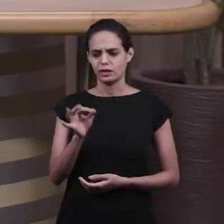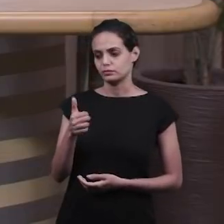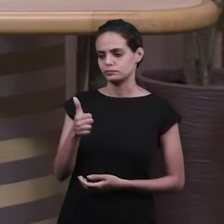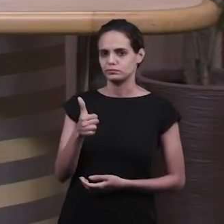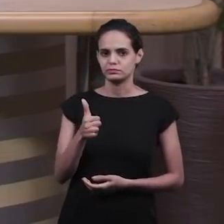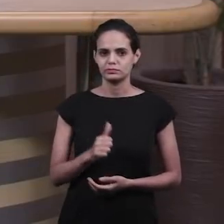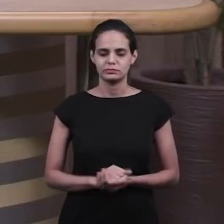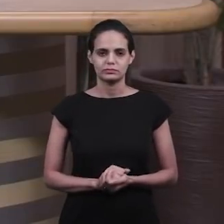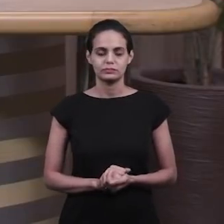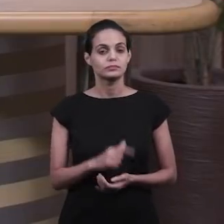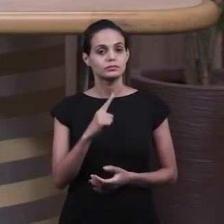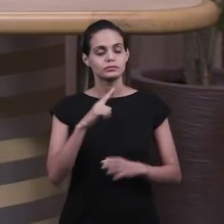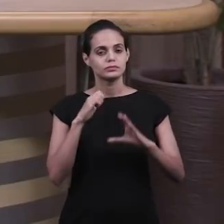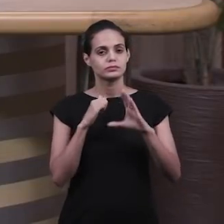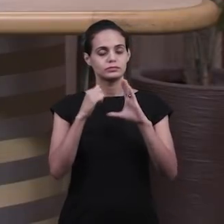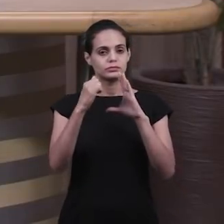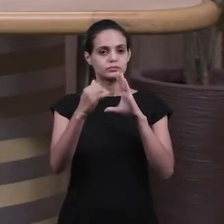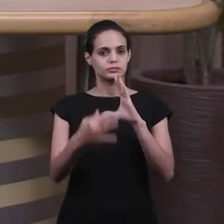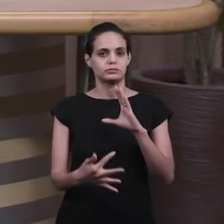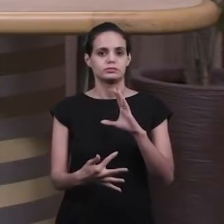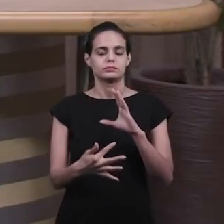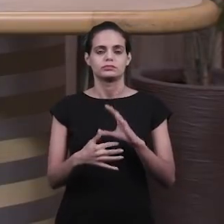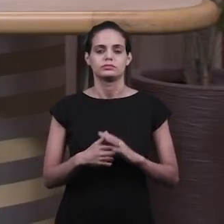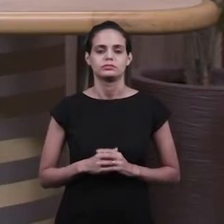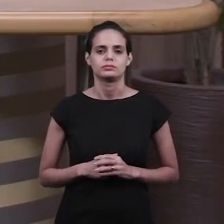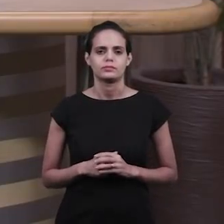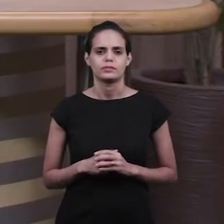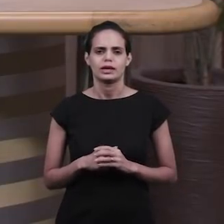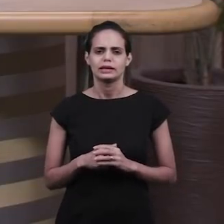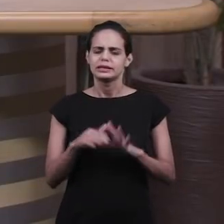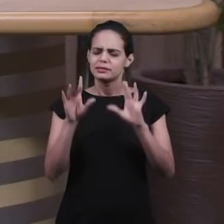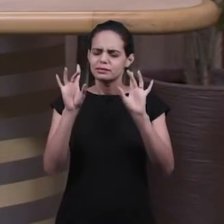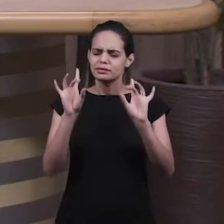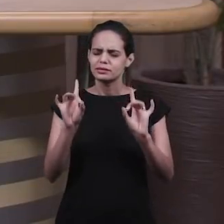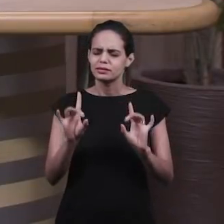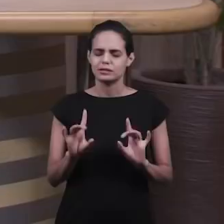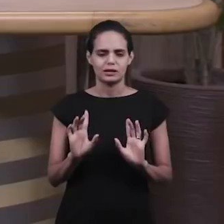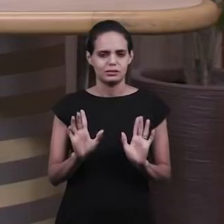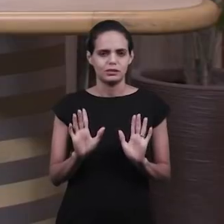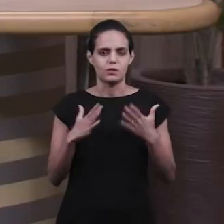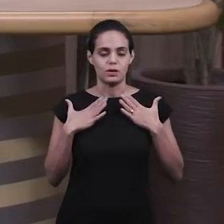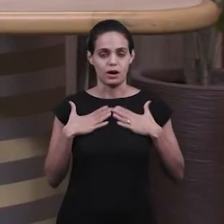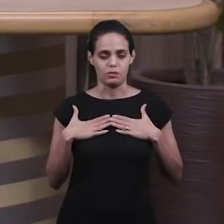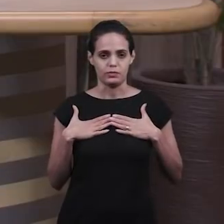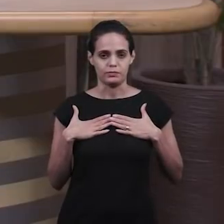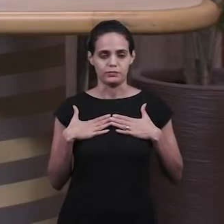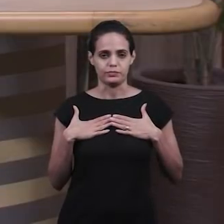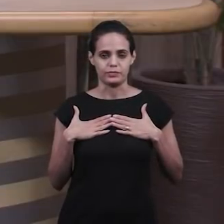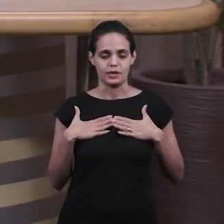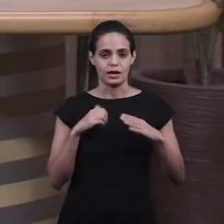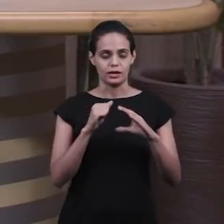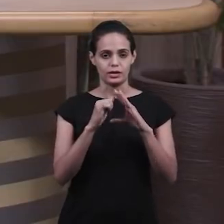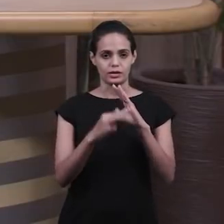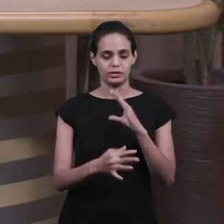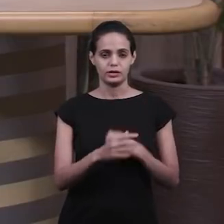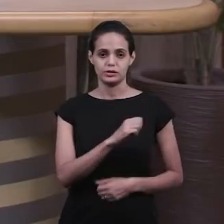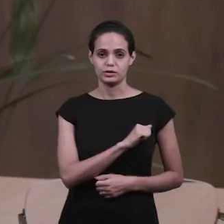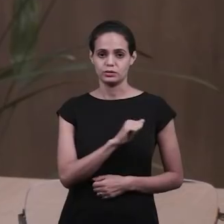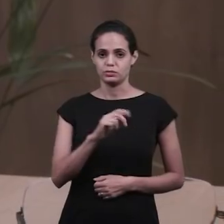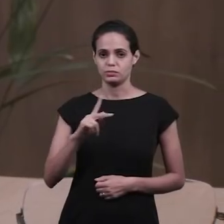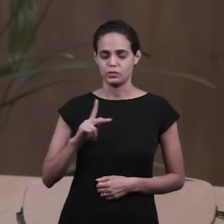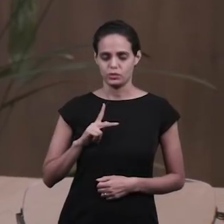características, a característica do... Não vamos entrar em detalhes, mas a característica do apóstolo, a característica do